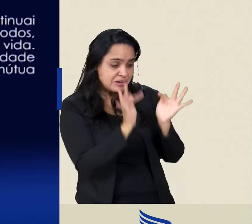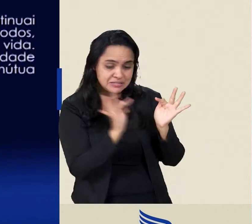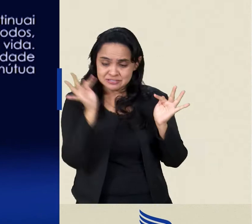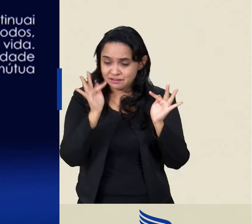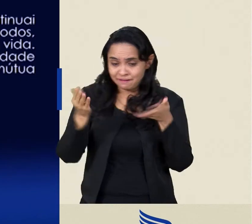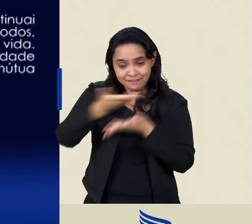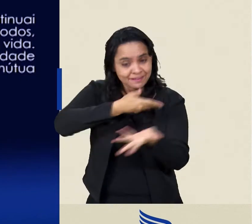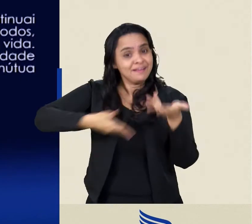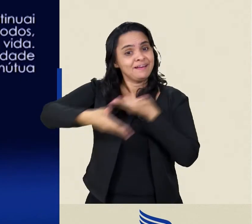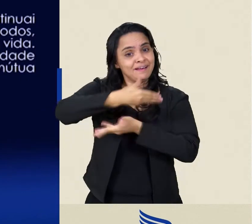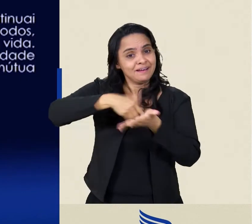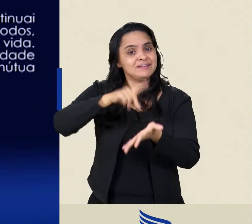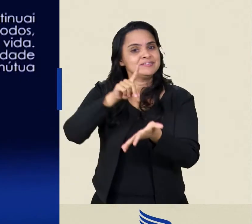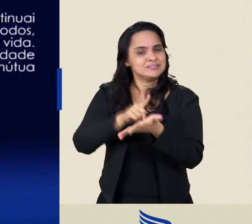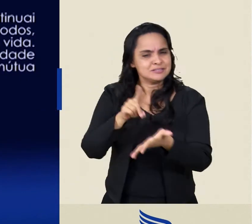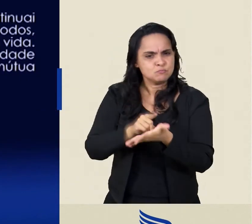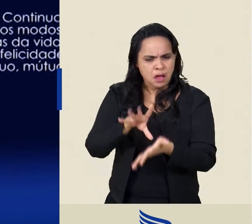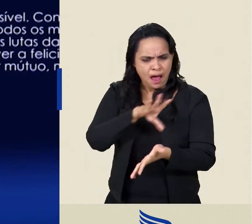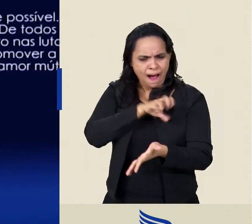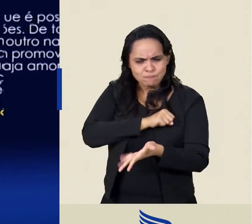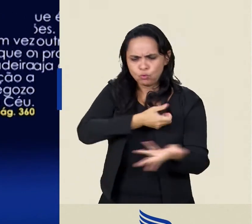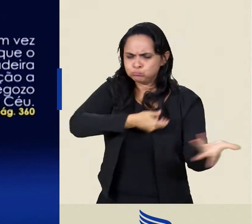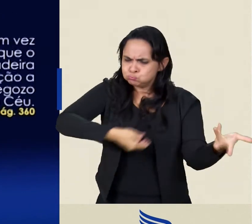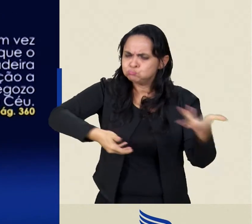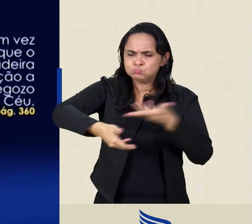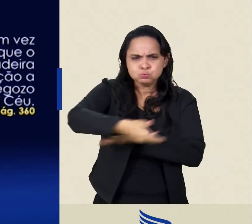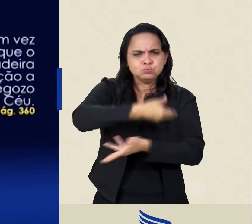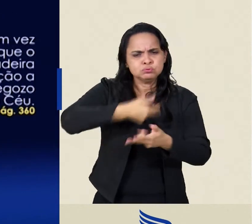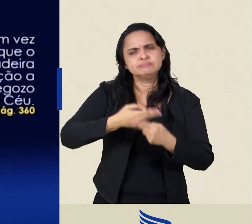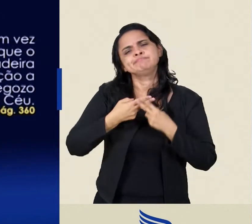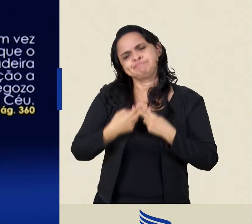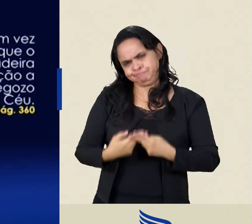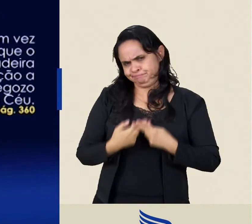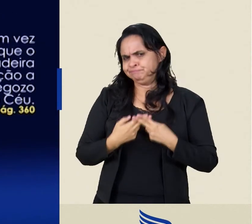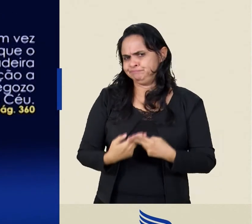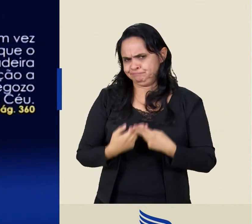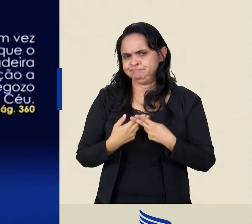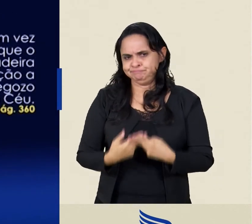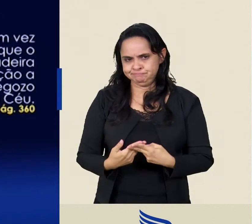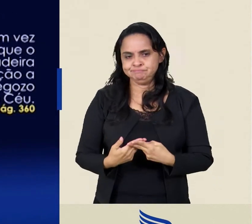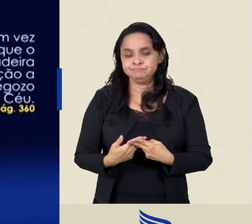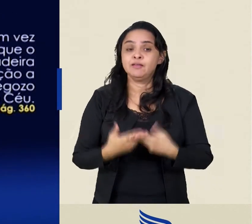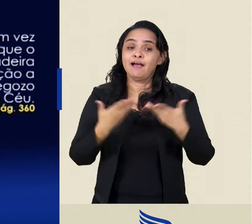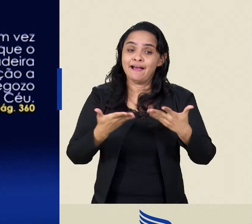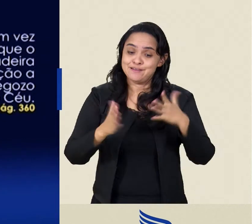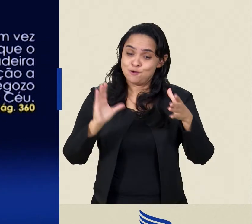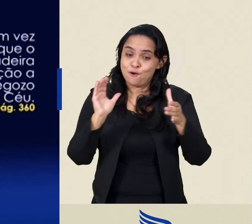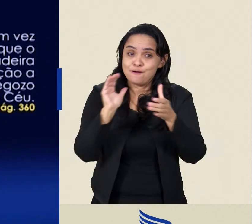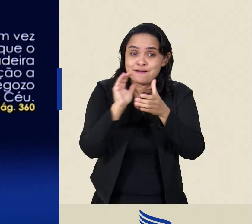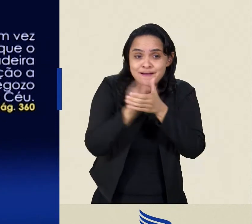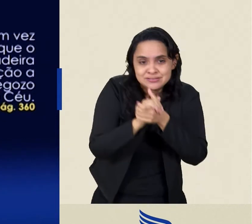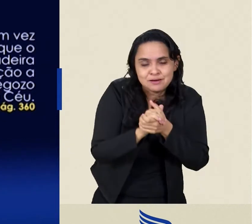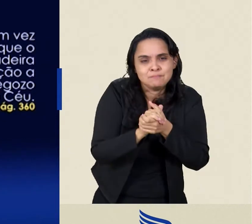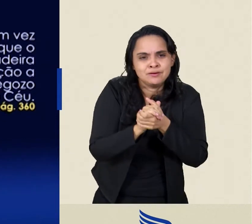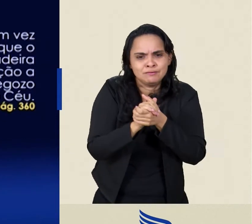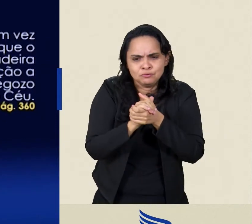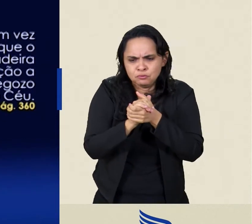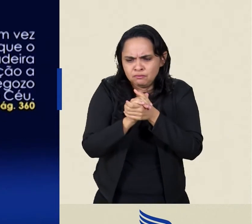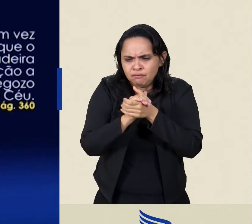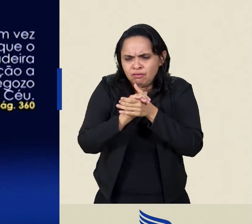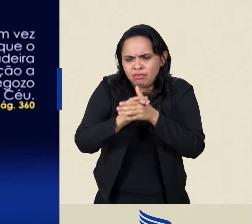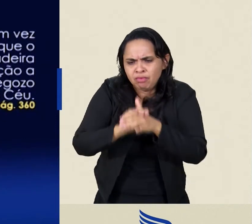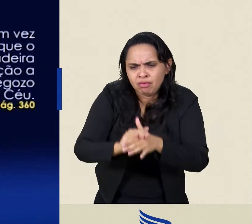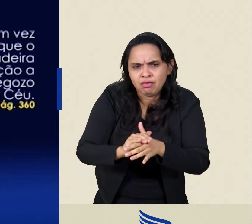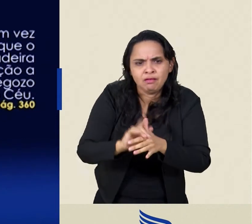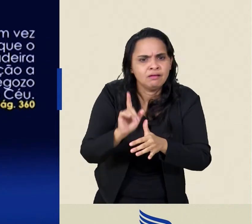outro. Haja amor mútuo, mútua paciência. Então o casamento, em vez de ser o fim do